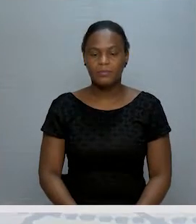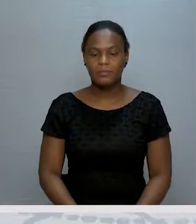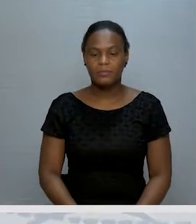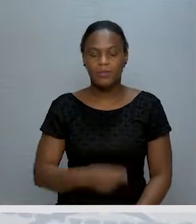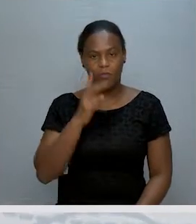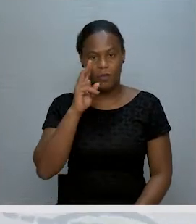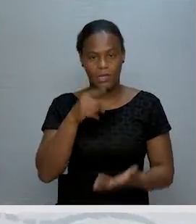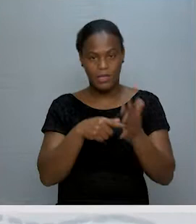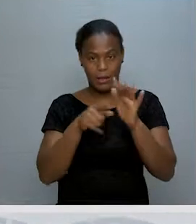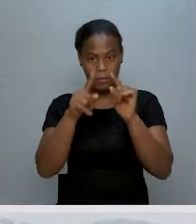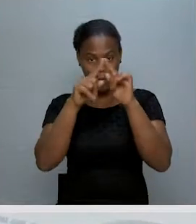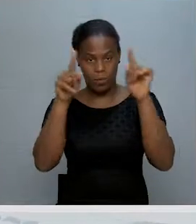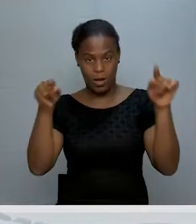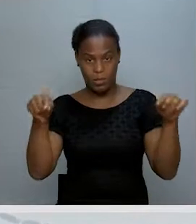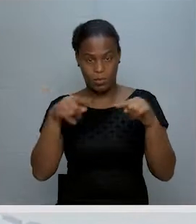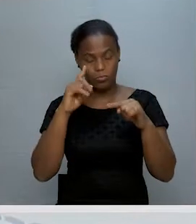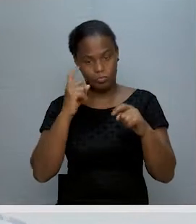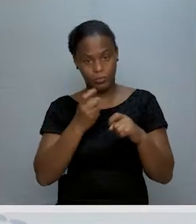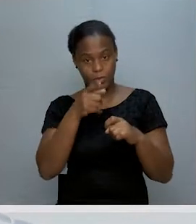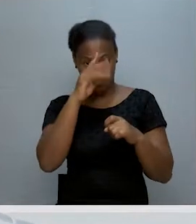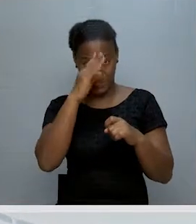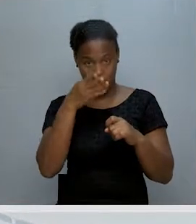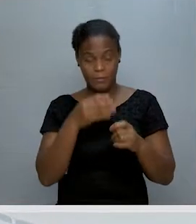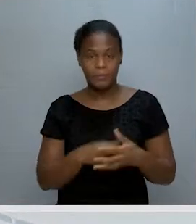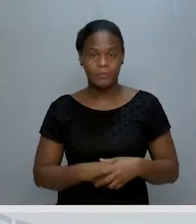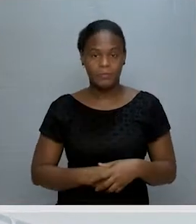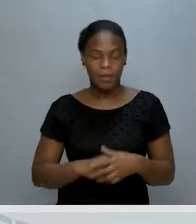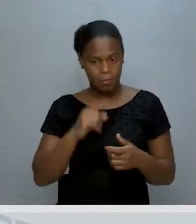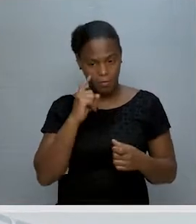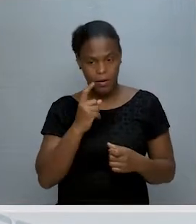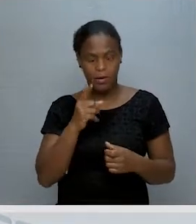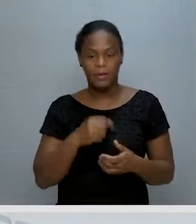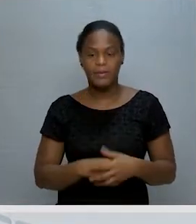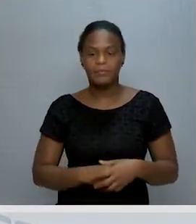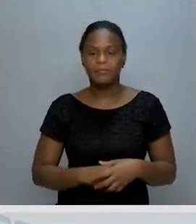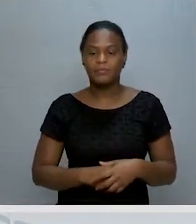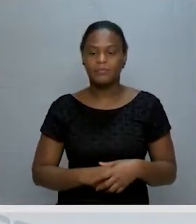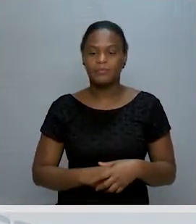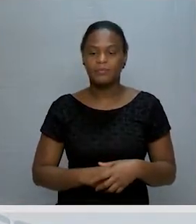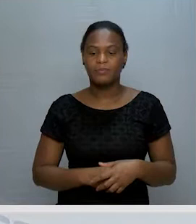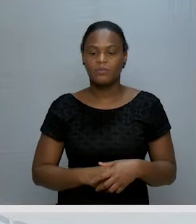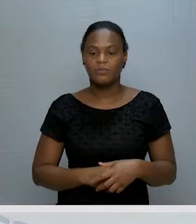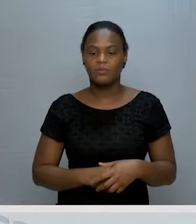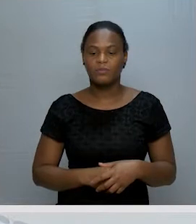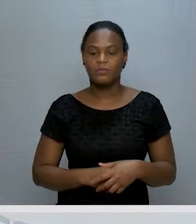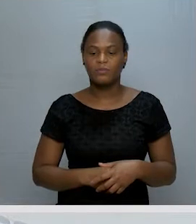e 5? Já sabem procurar. Isso é o